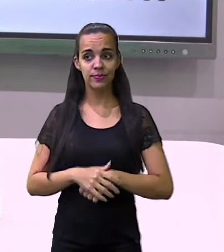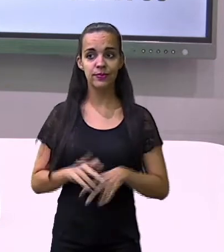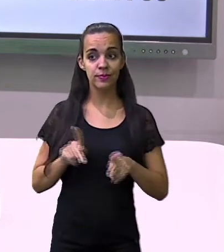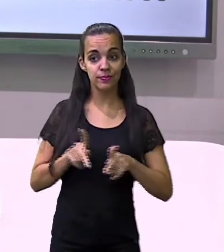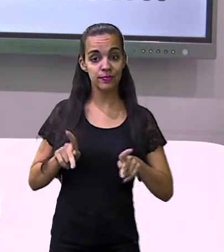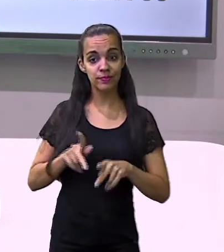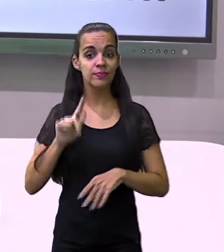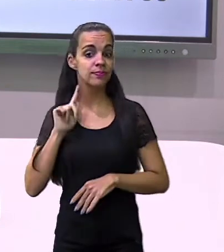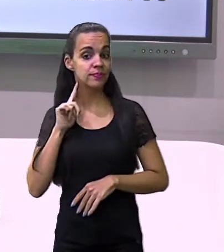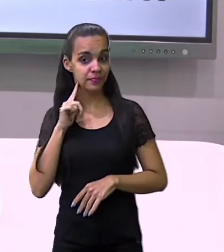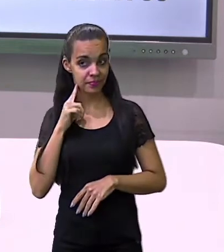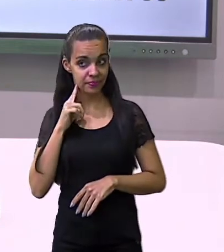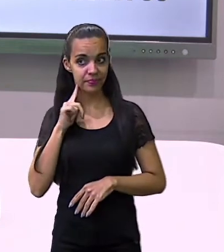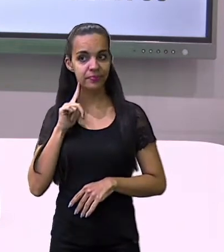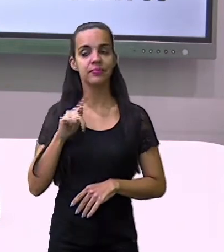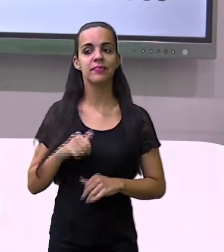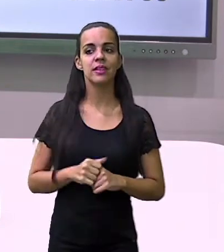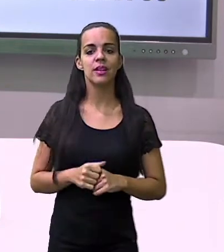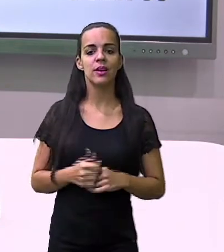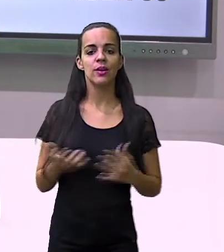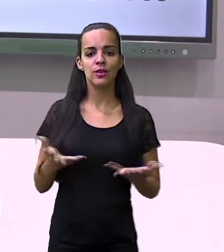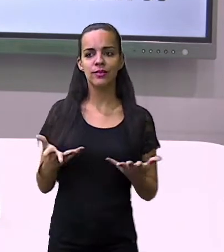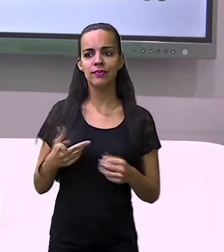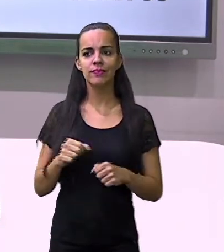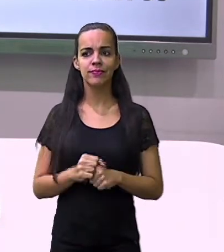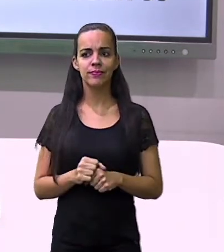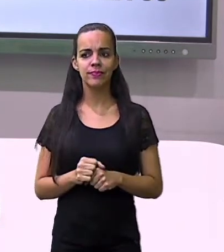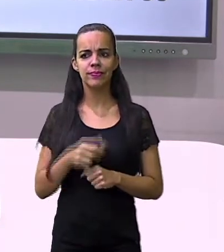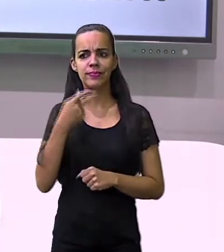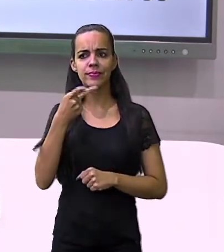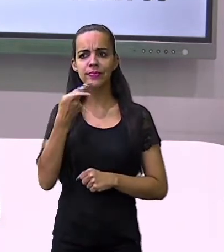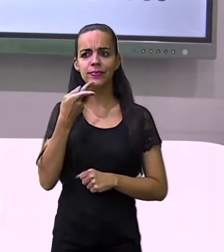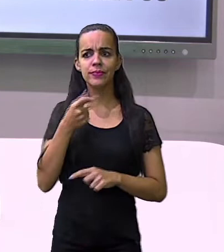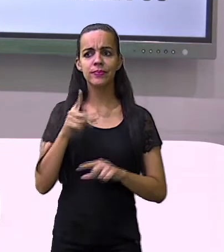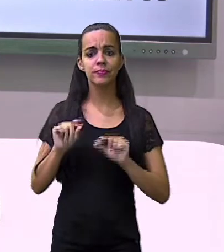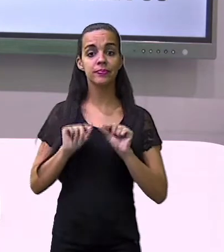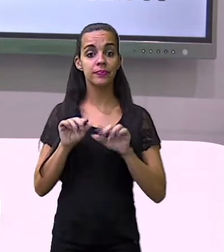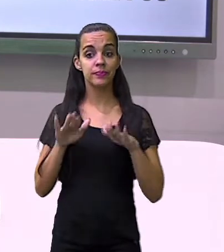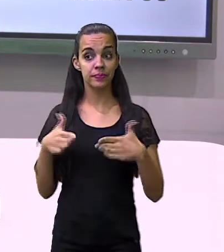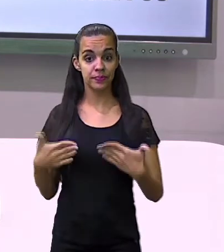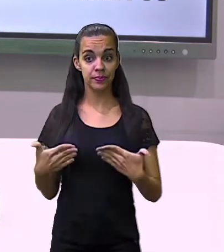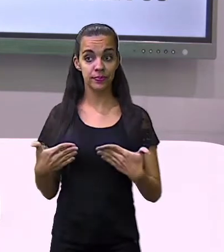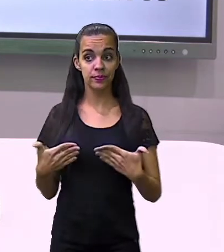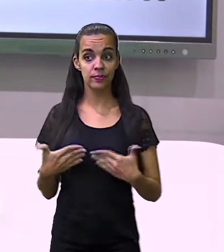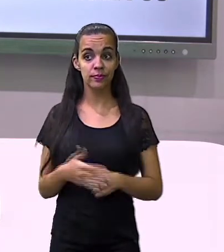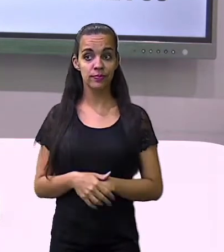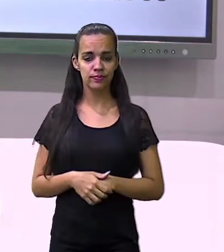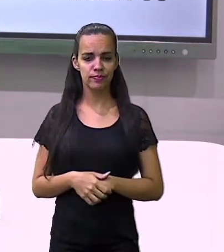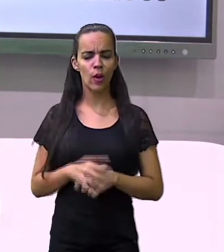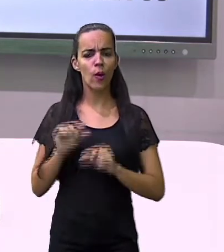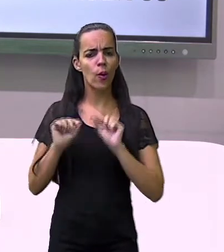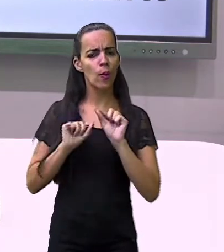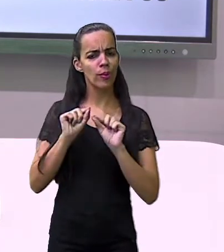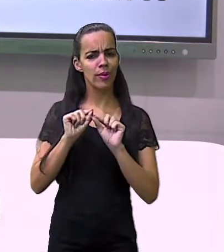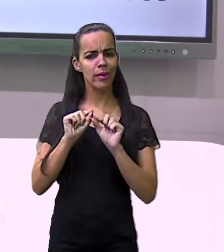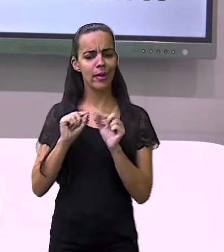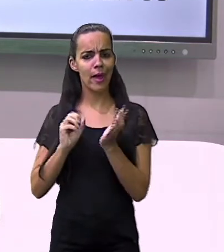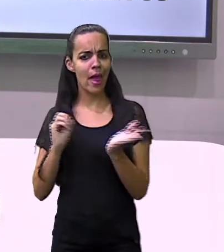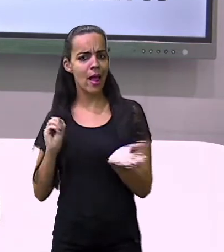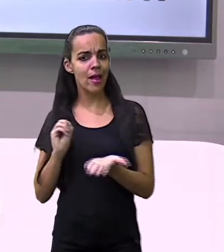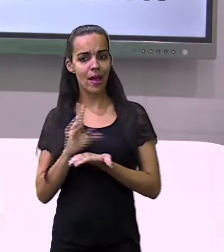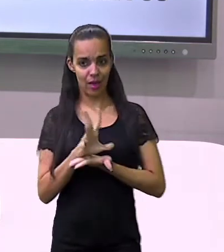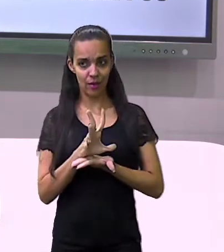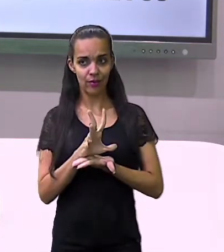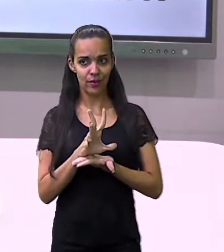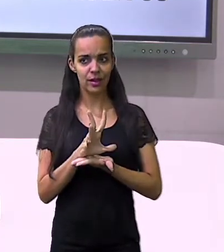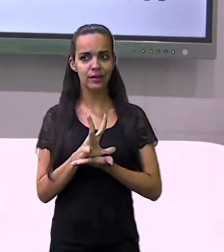Sou a professora Gisele, da EJA. Hoje nós vamos falar sobre reflexão de luz